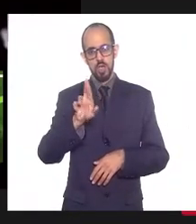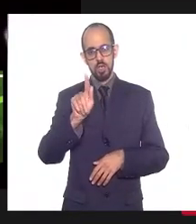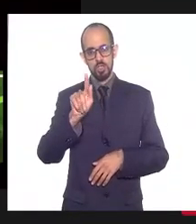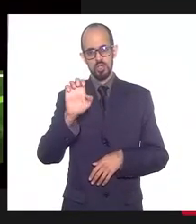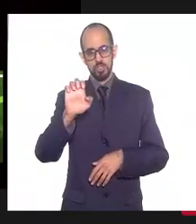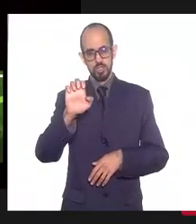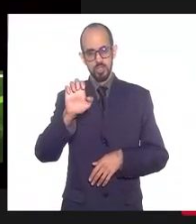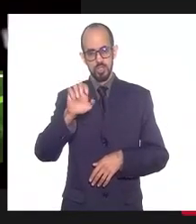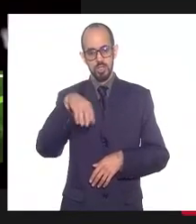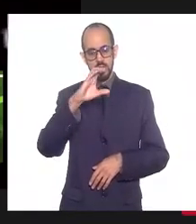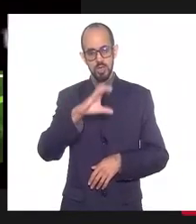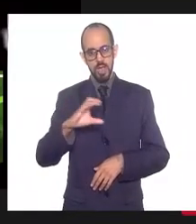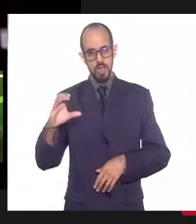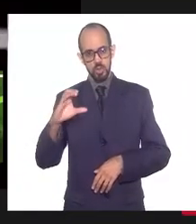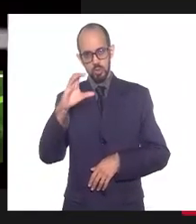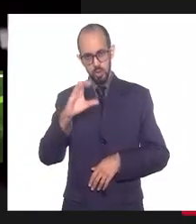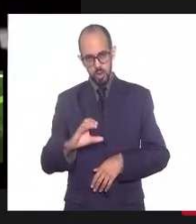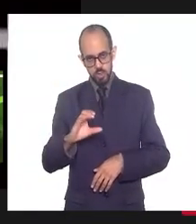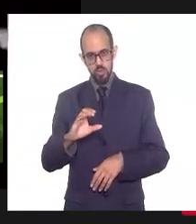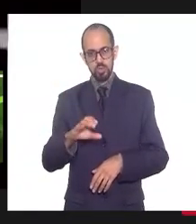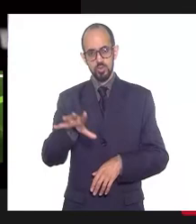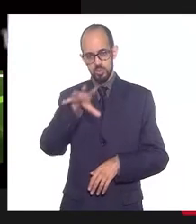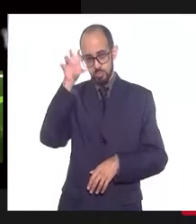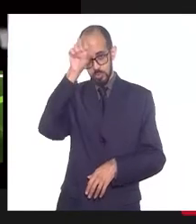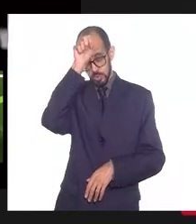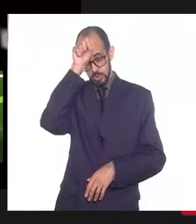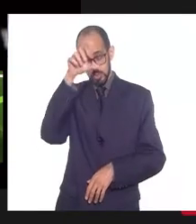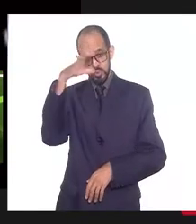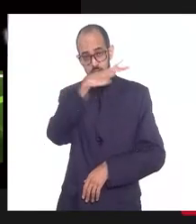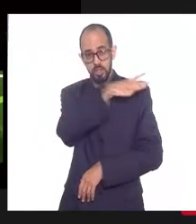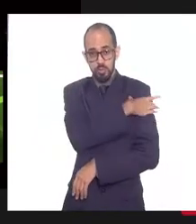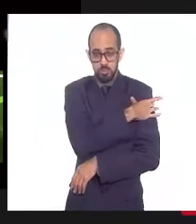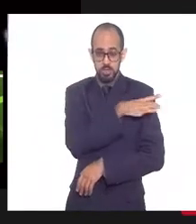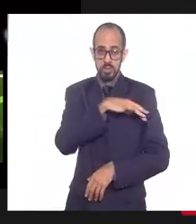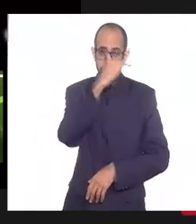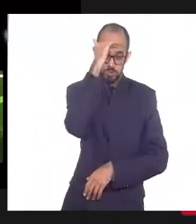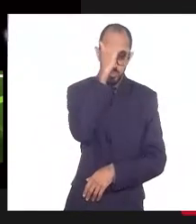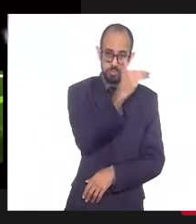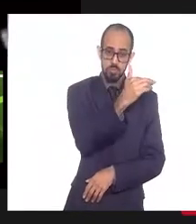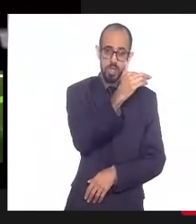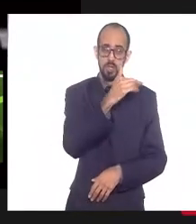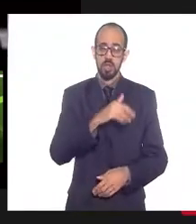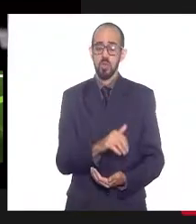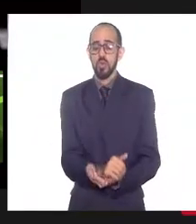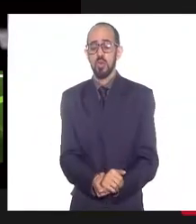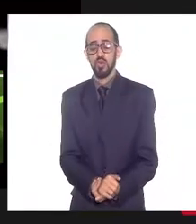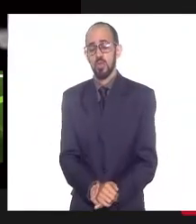de católicos quanto de umbandistas e candomblecistas, que